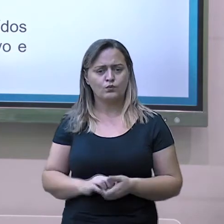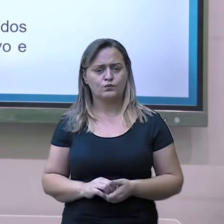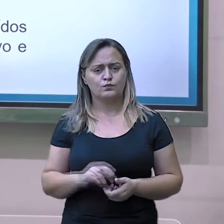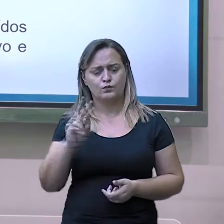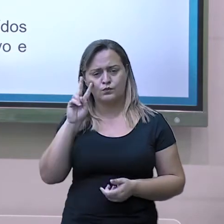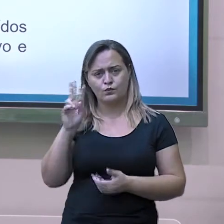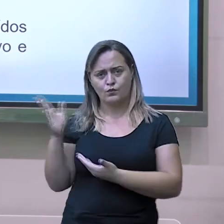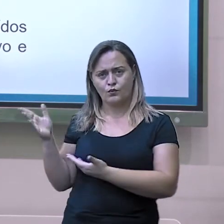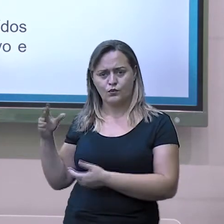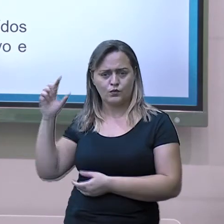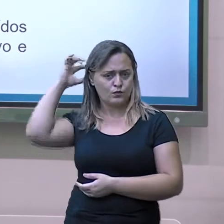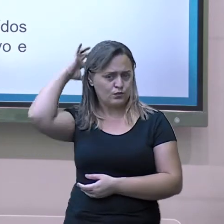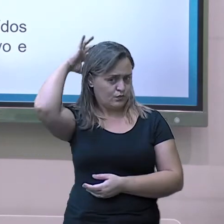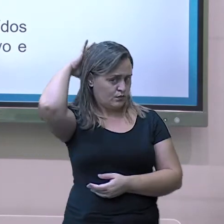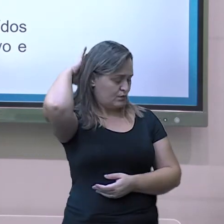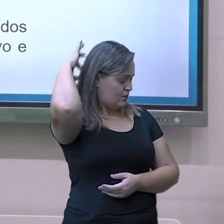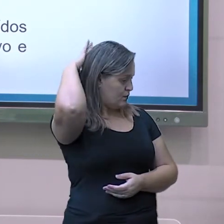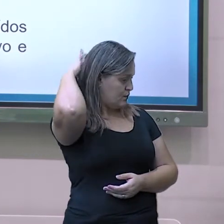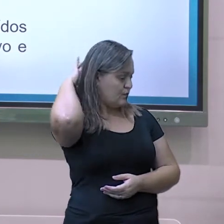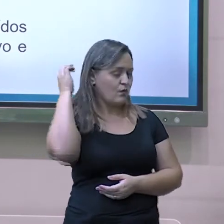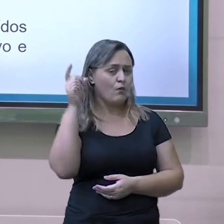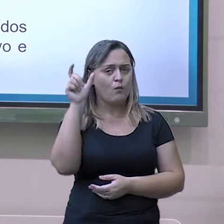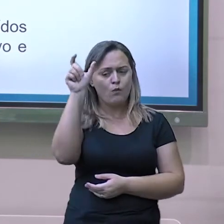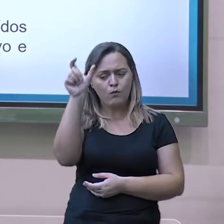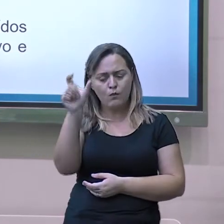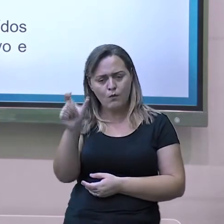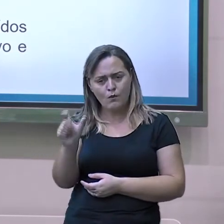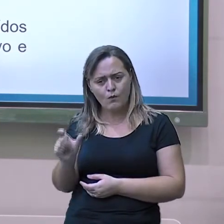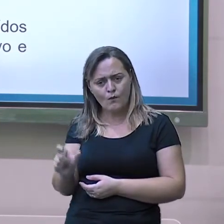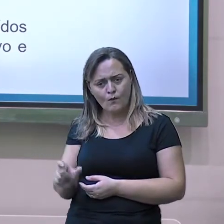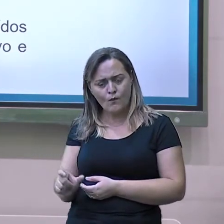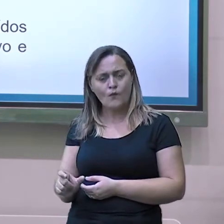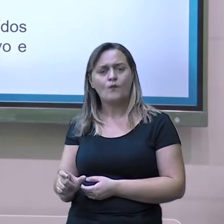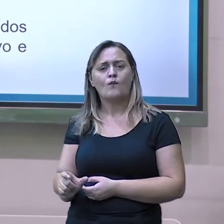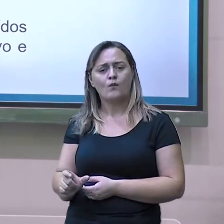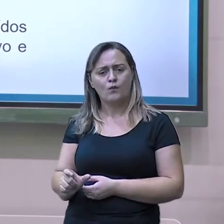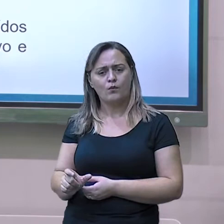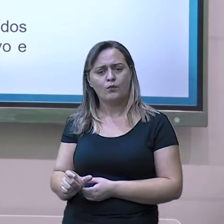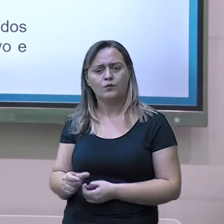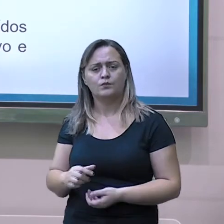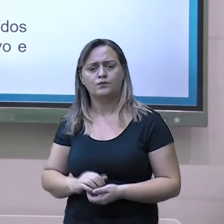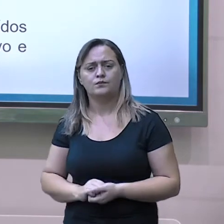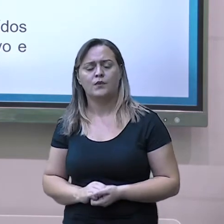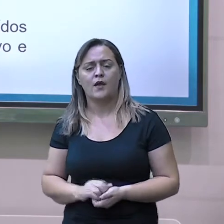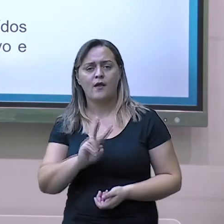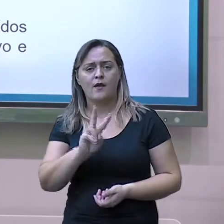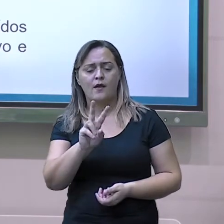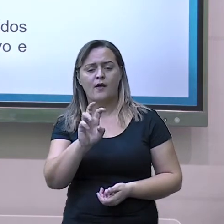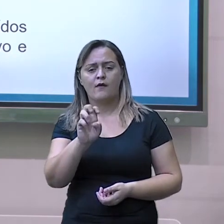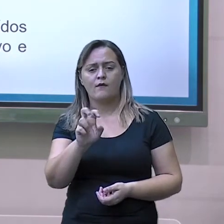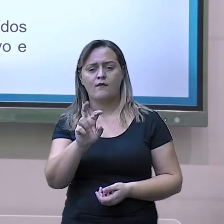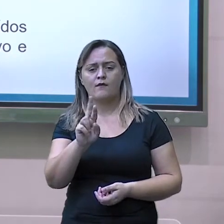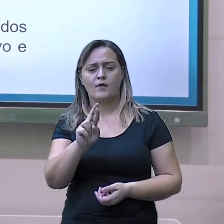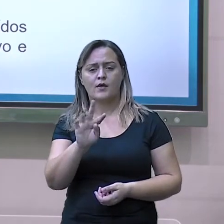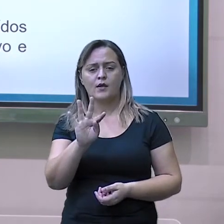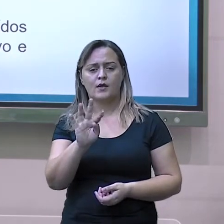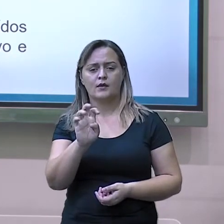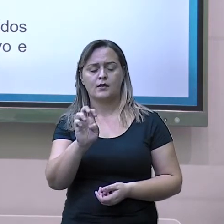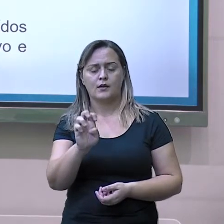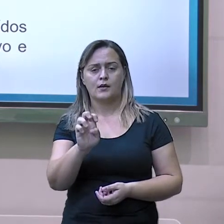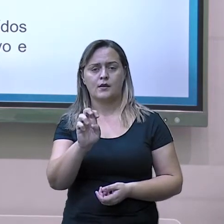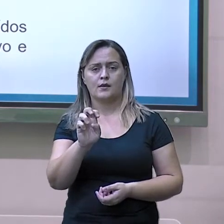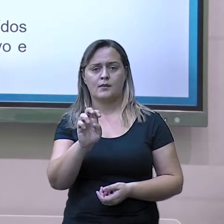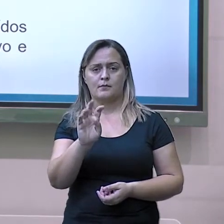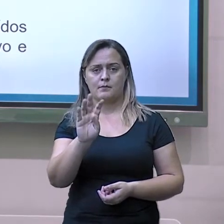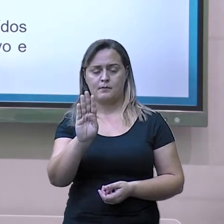da parte de trás do nosso corpo, né? A gente chama da região dorsal e aqui na frente a gente chama de